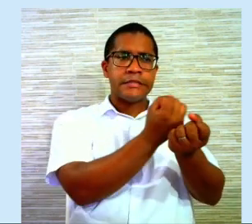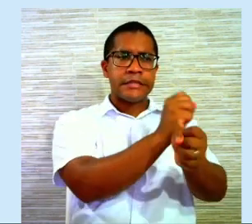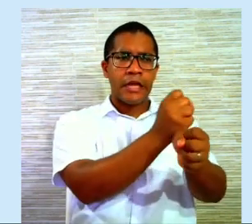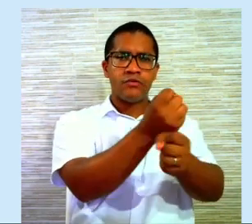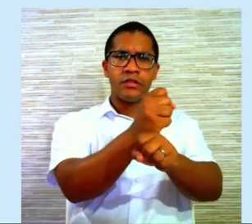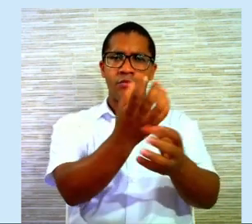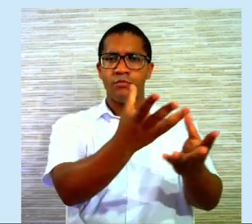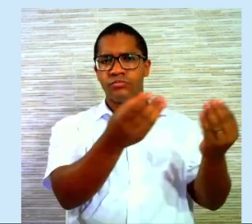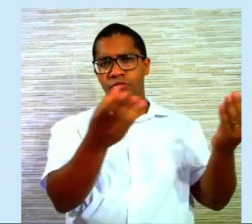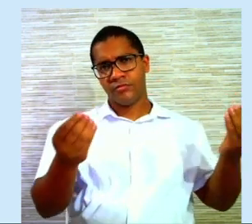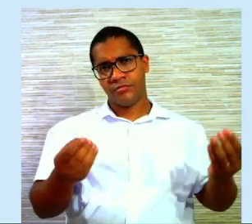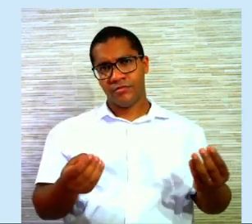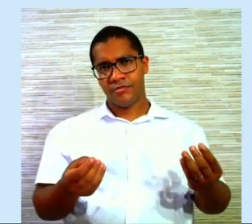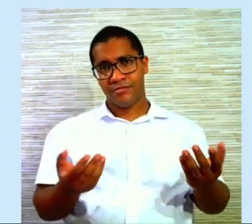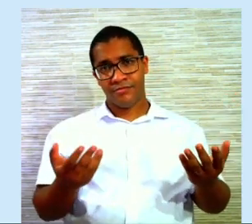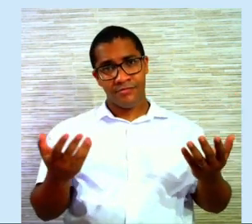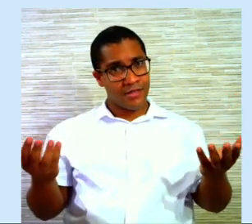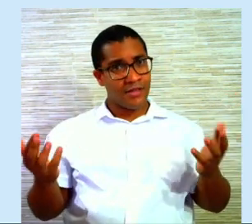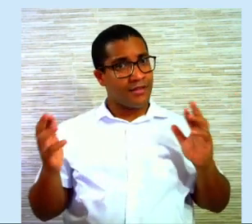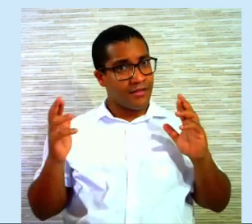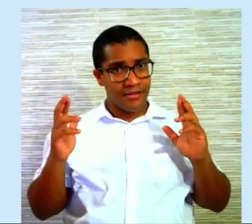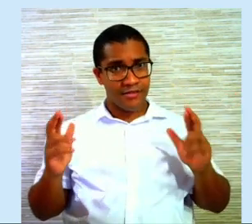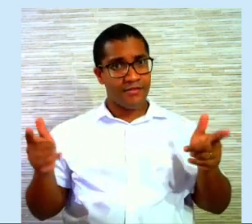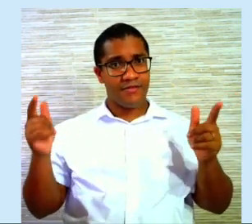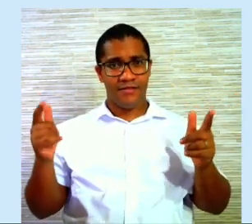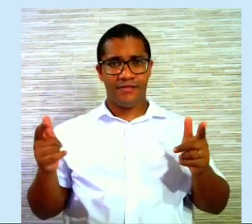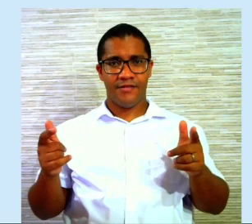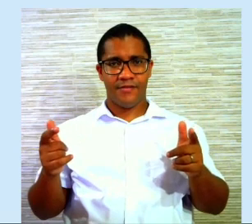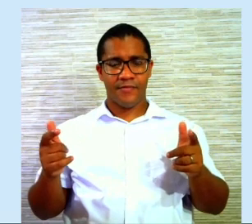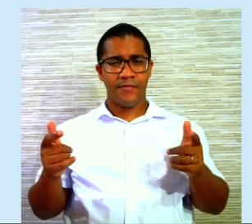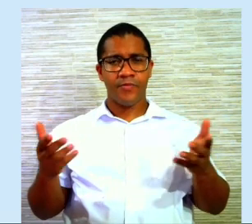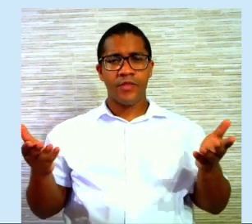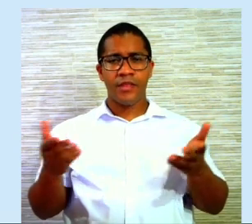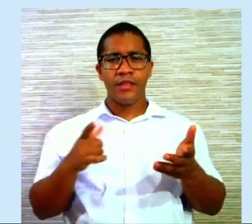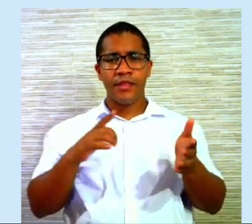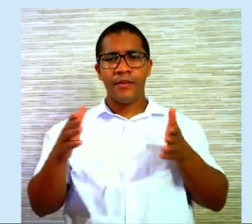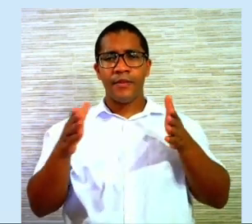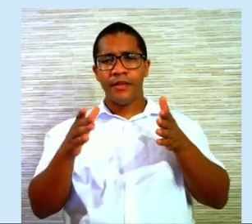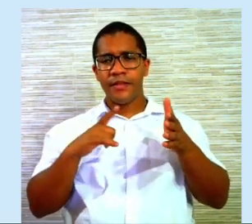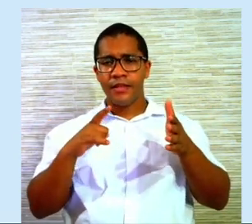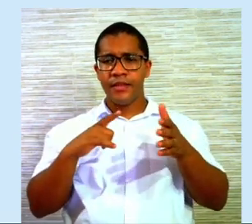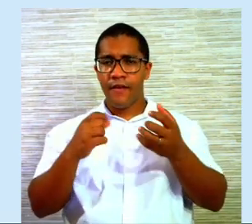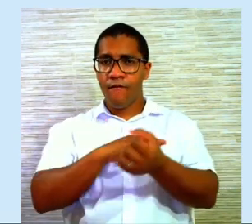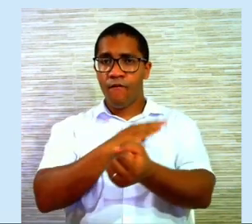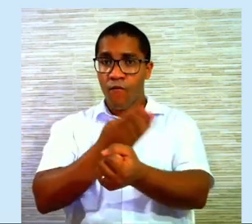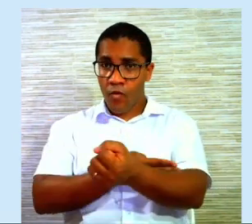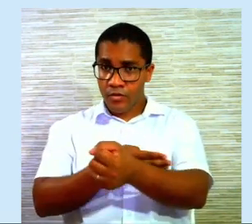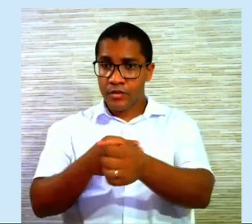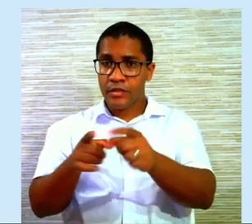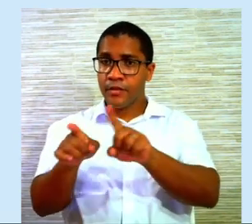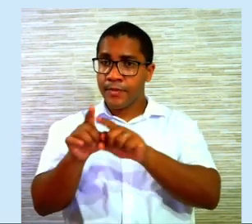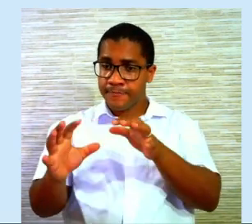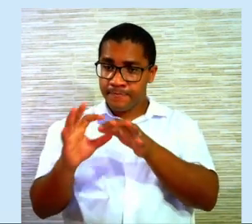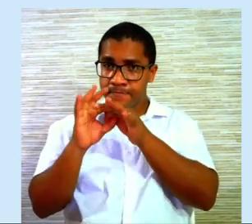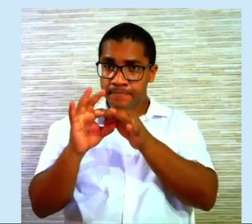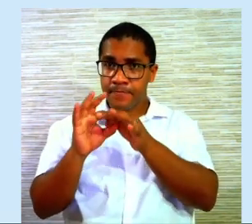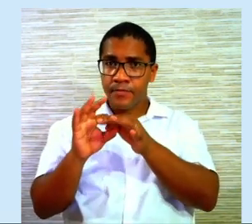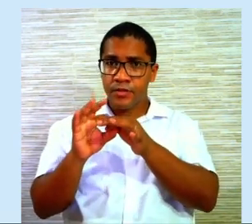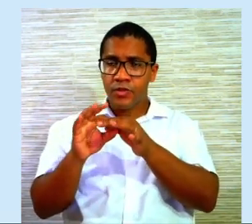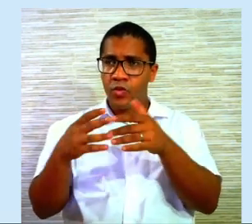servidão medieval era caracterizada pelo estabelecimento de forças de laços de